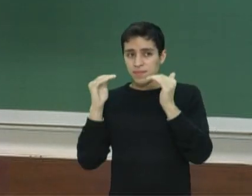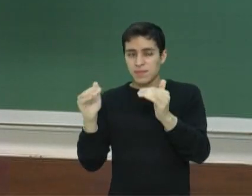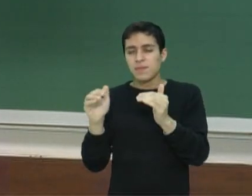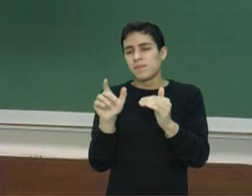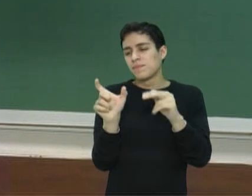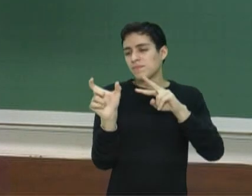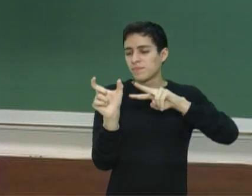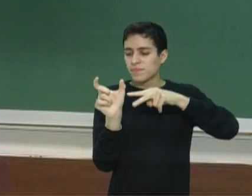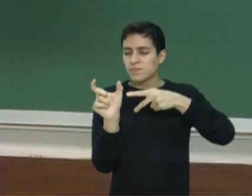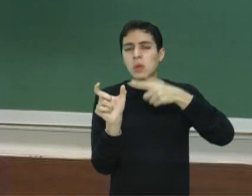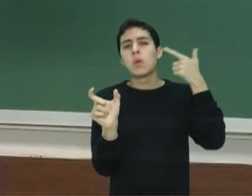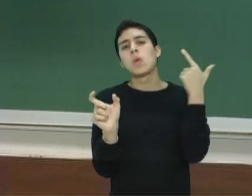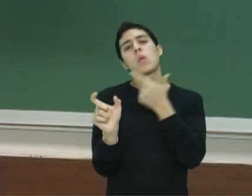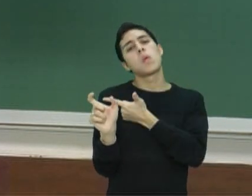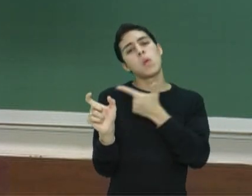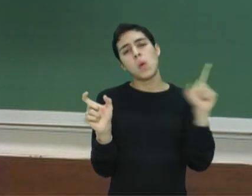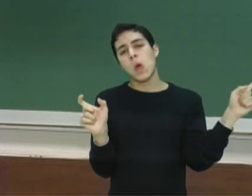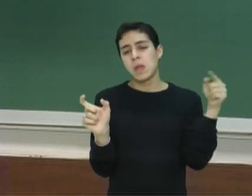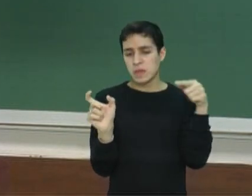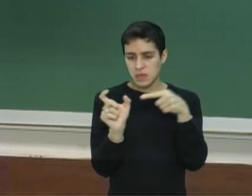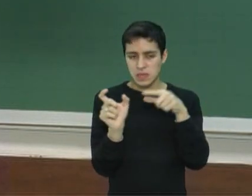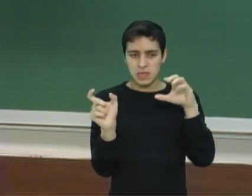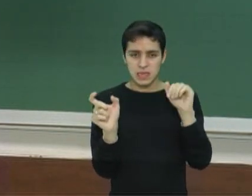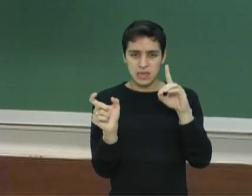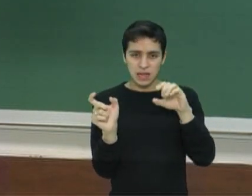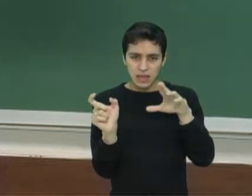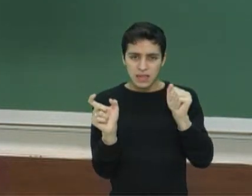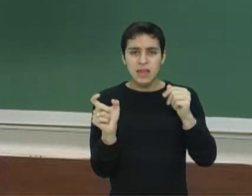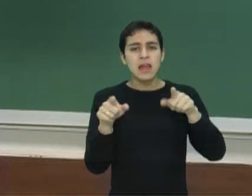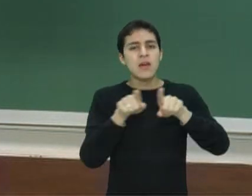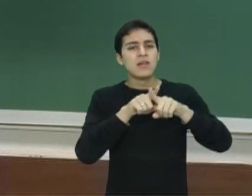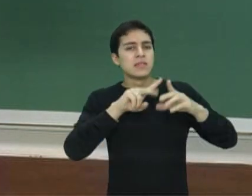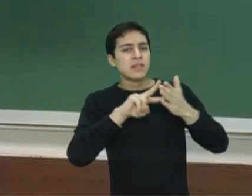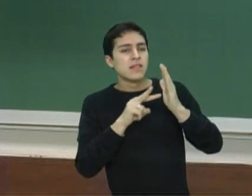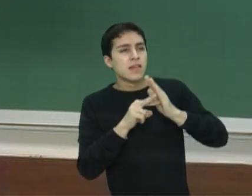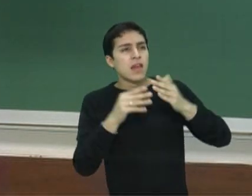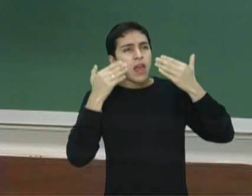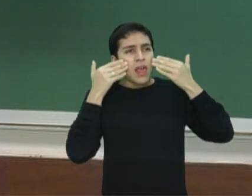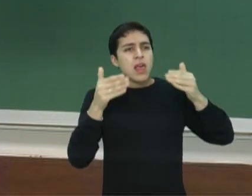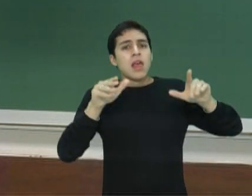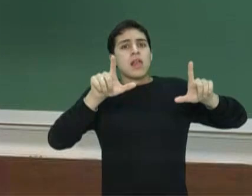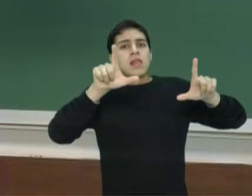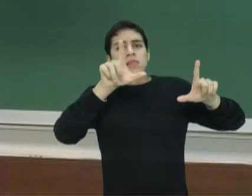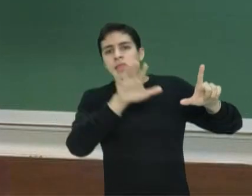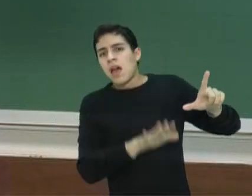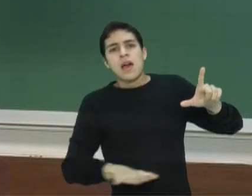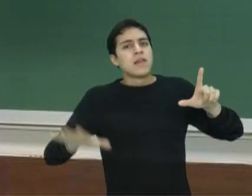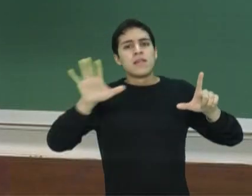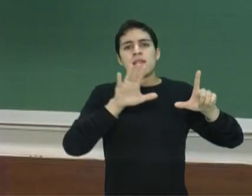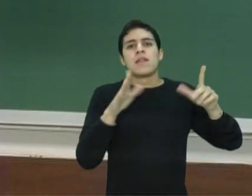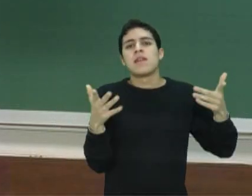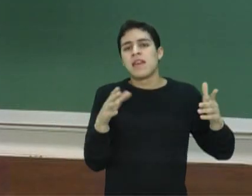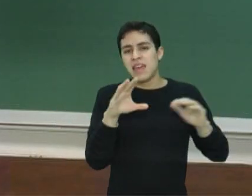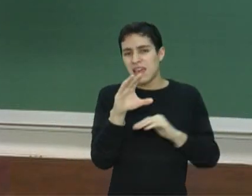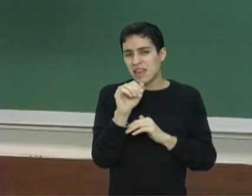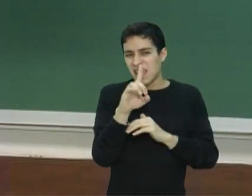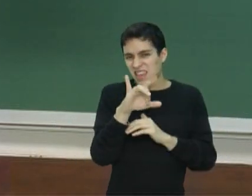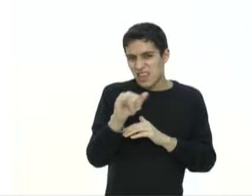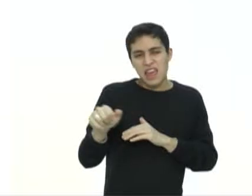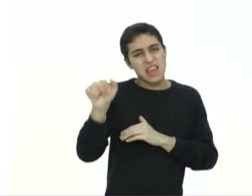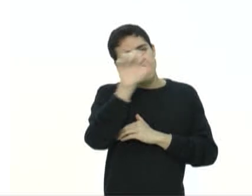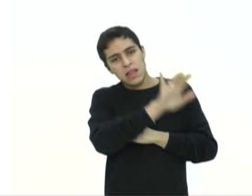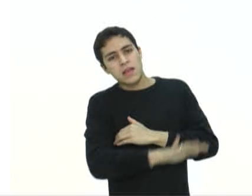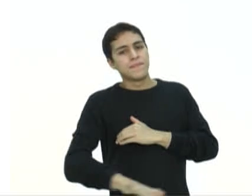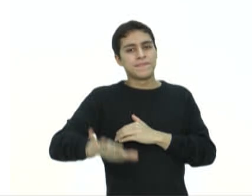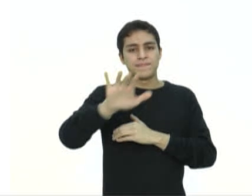em cadena, aqui com o sentido de em cadeia nacional, que está sendo transmitido por vários canais, la toma,